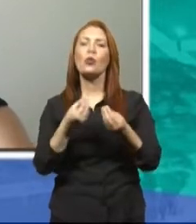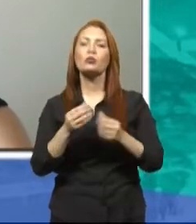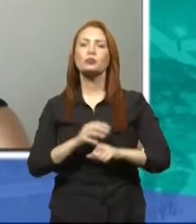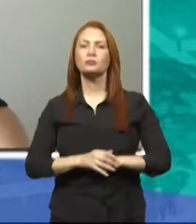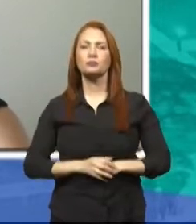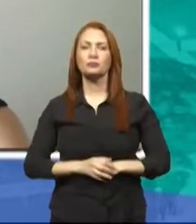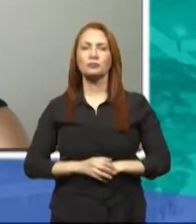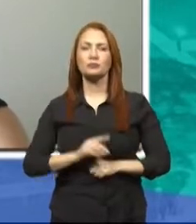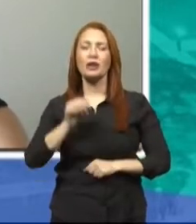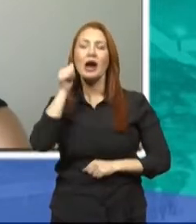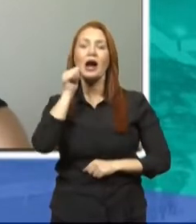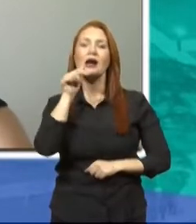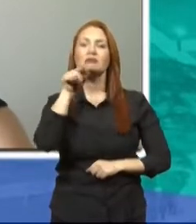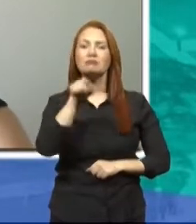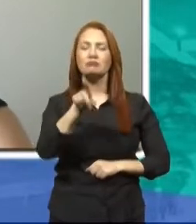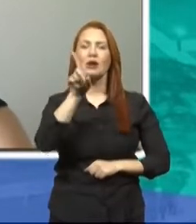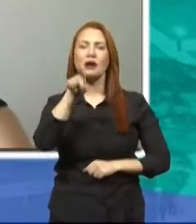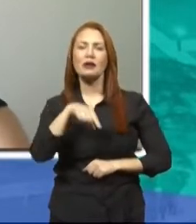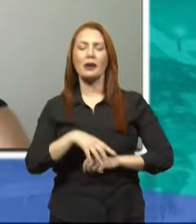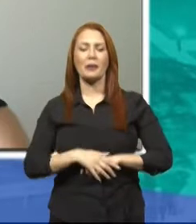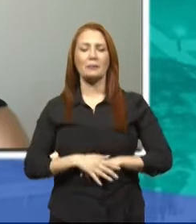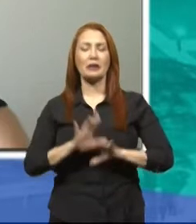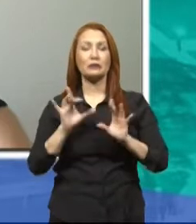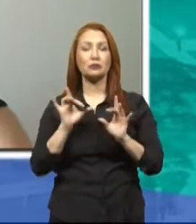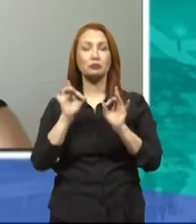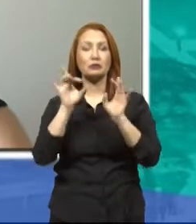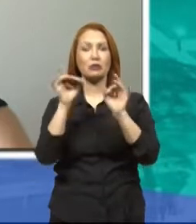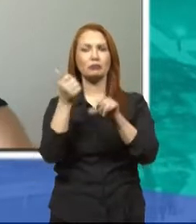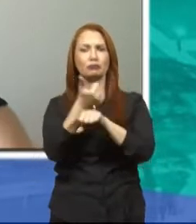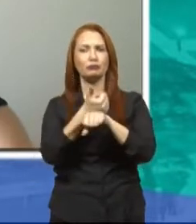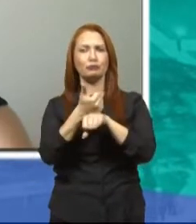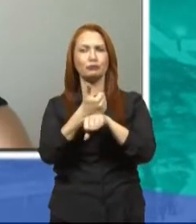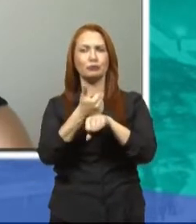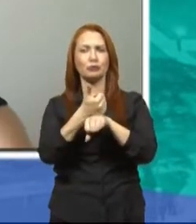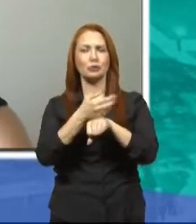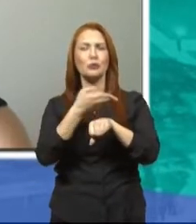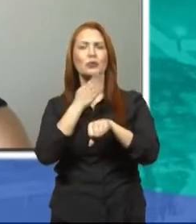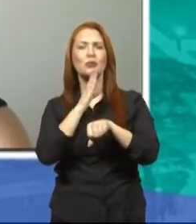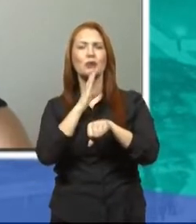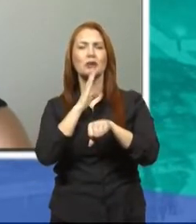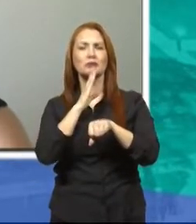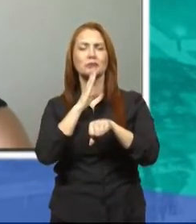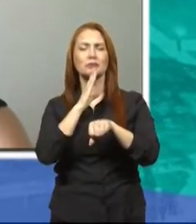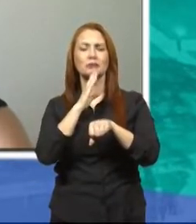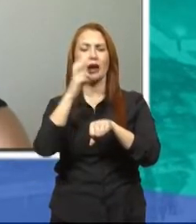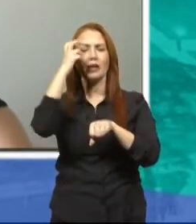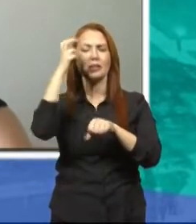é especialista na área de inteligência artificial e educação, como é que a senhora vê